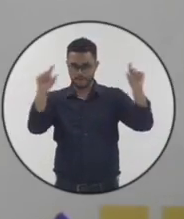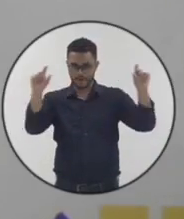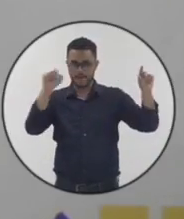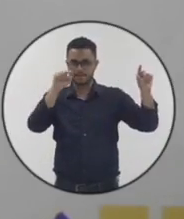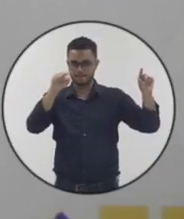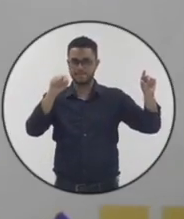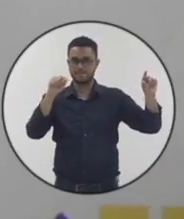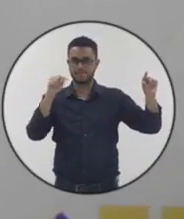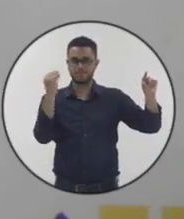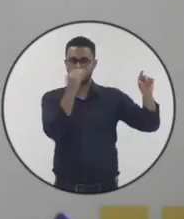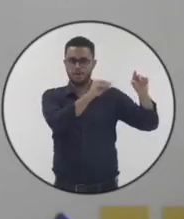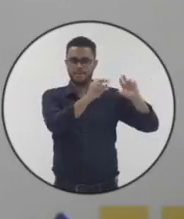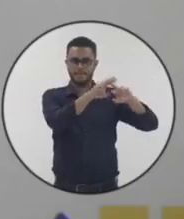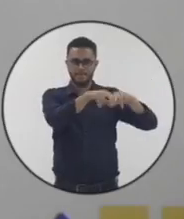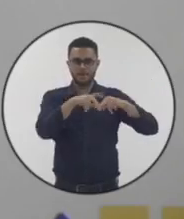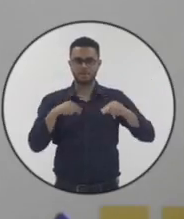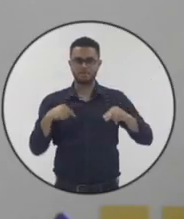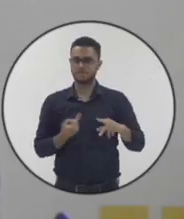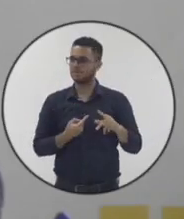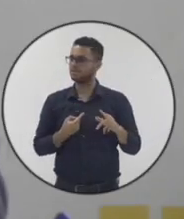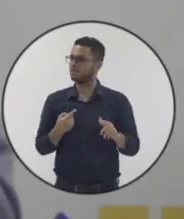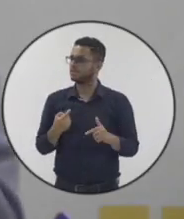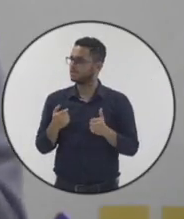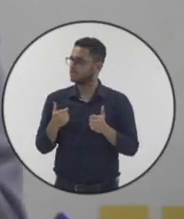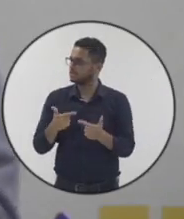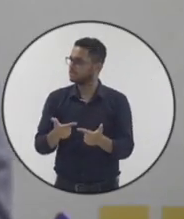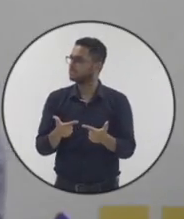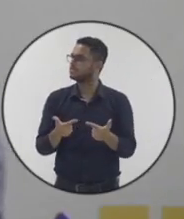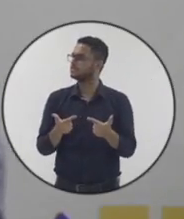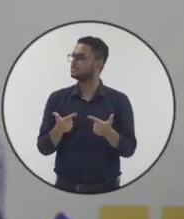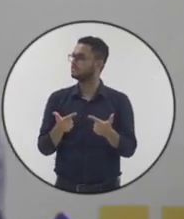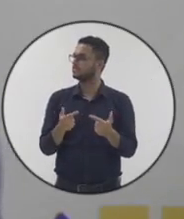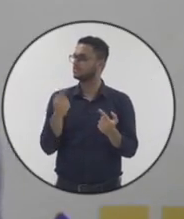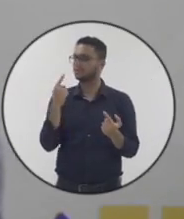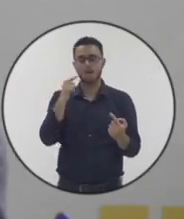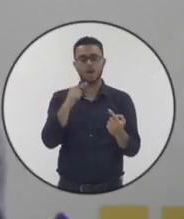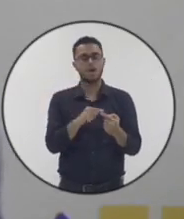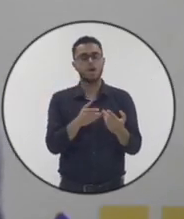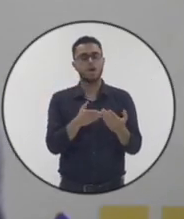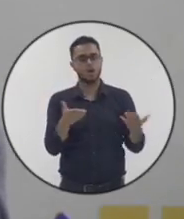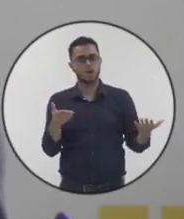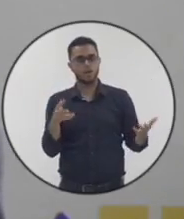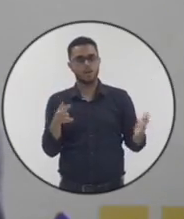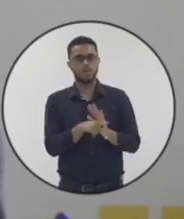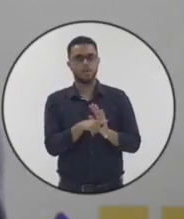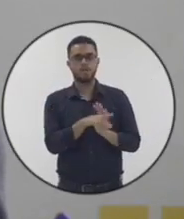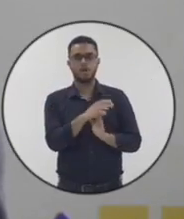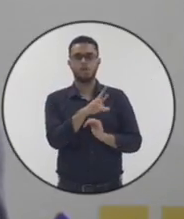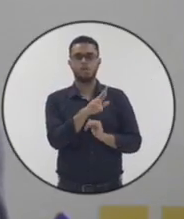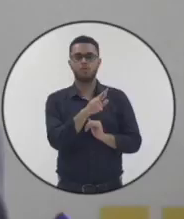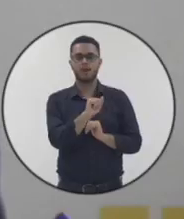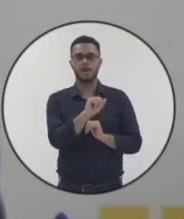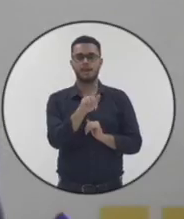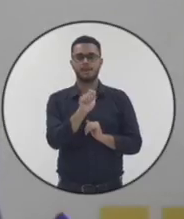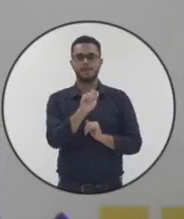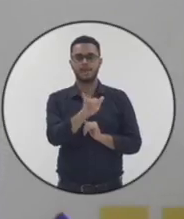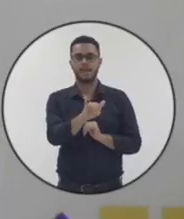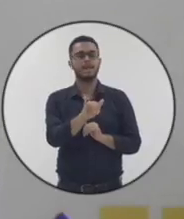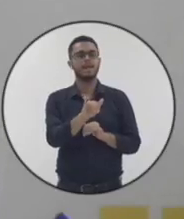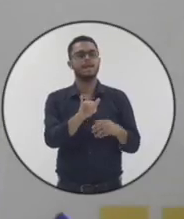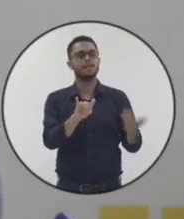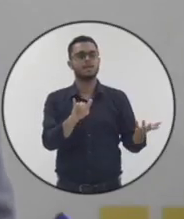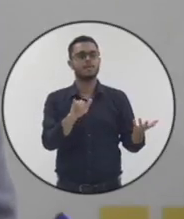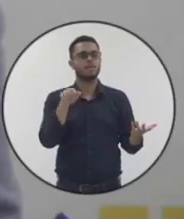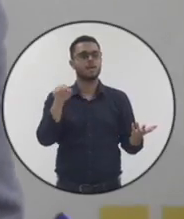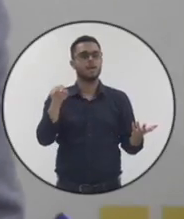imortalizada por conta das nossas lutas frente às discussões relacionadas à cura gay: a psicologia brasileira não